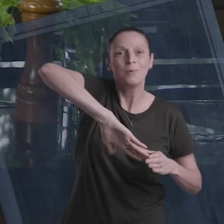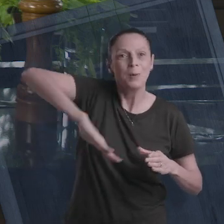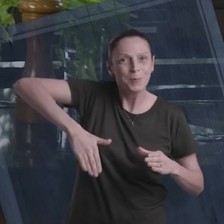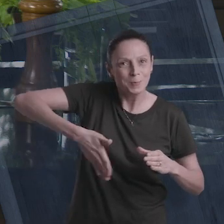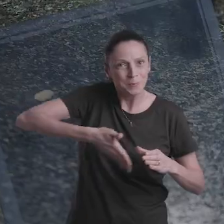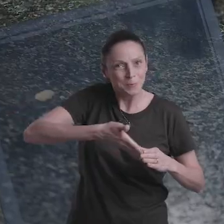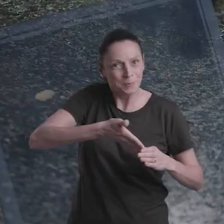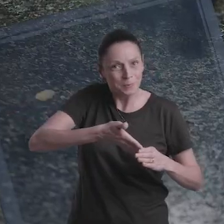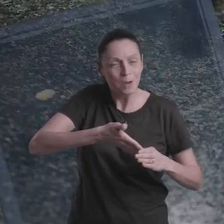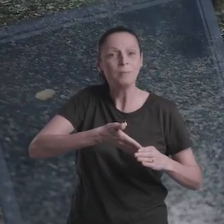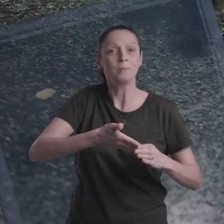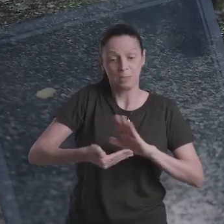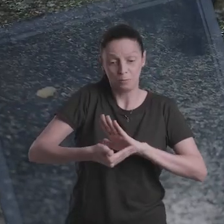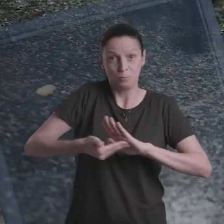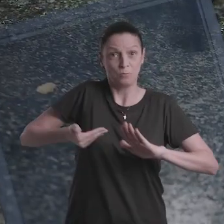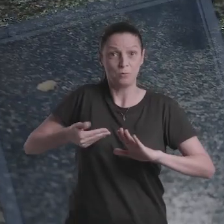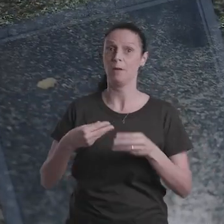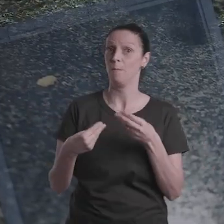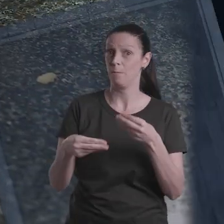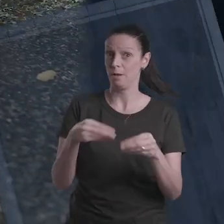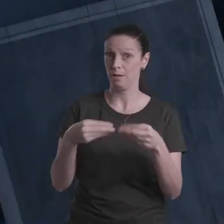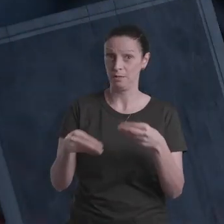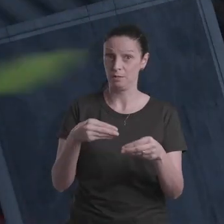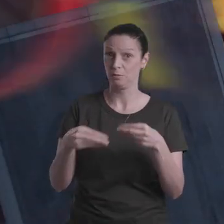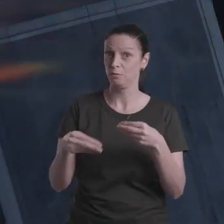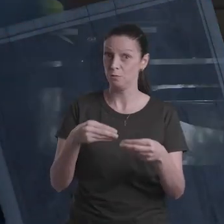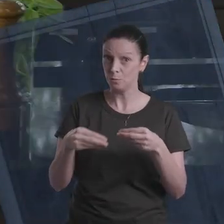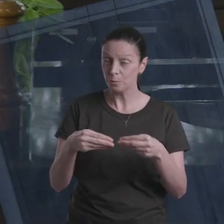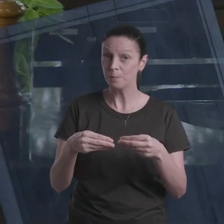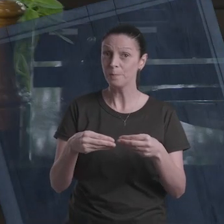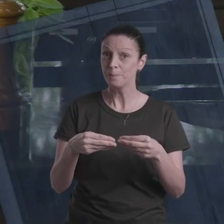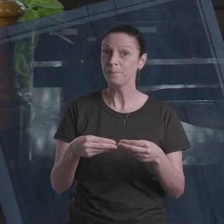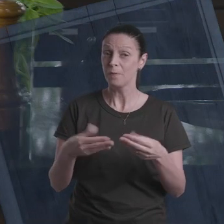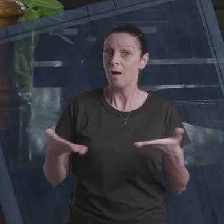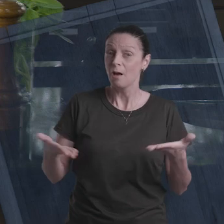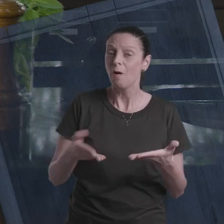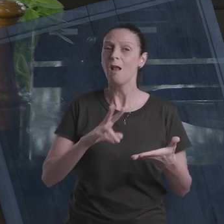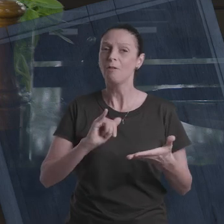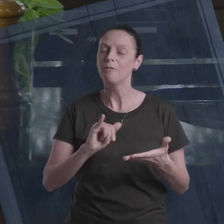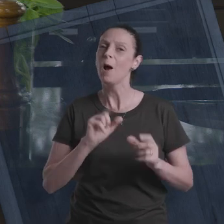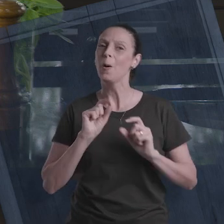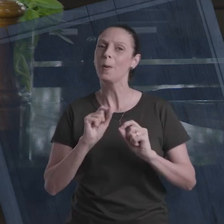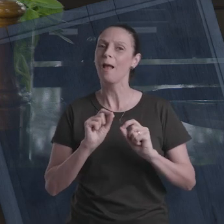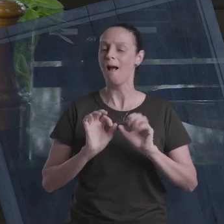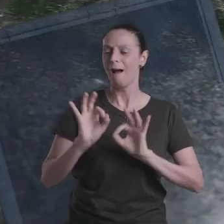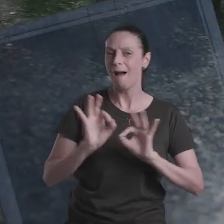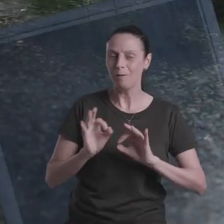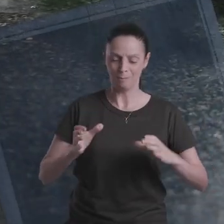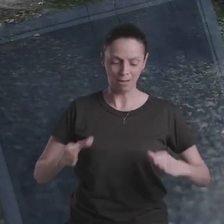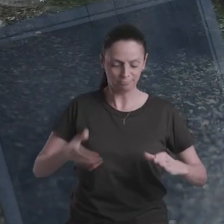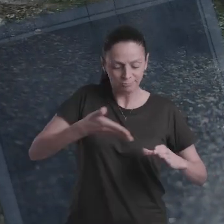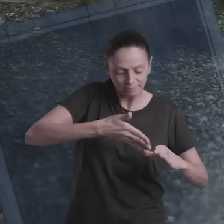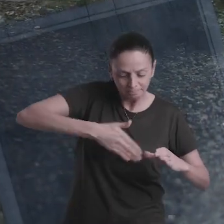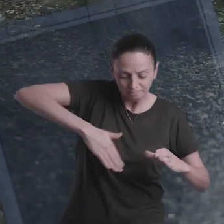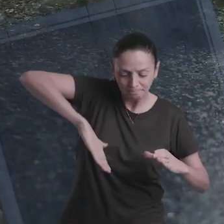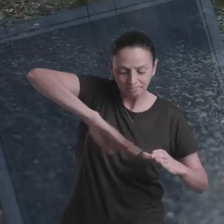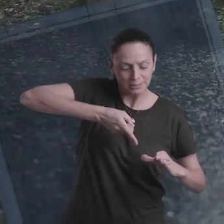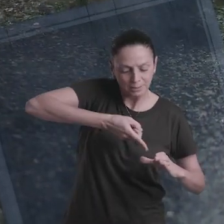nossa forma, é só tirar o saco plástico. Agora vamos recortar a massa,